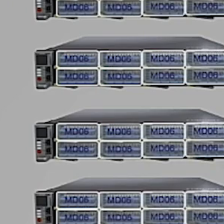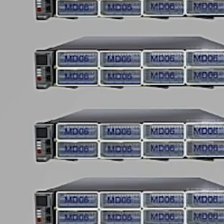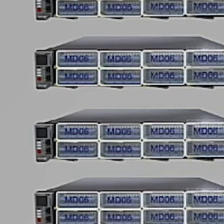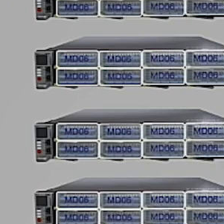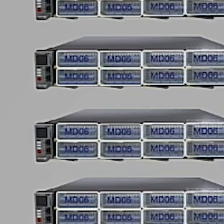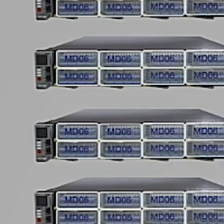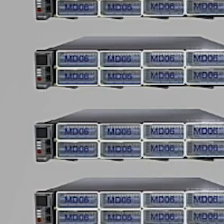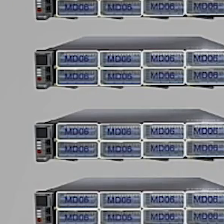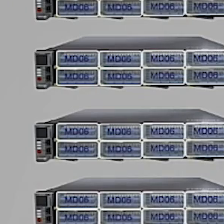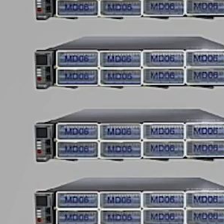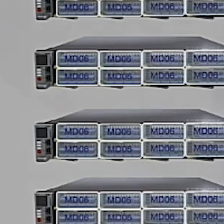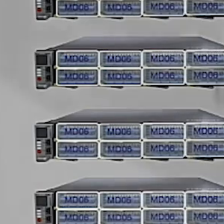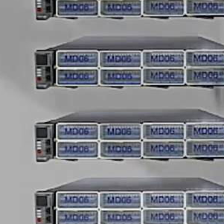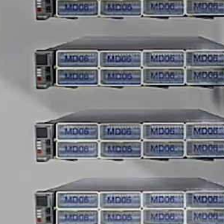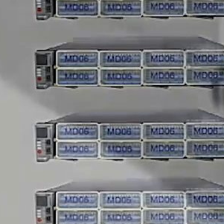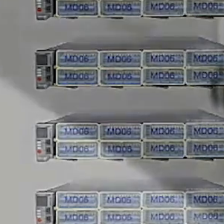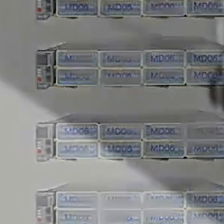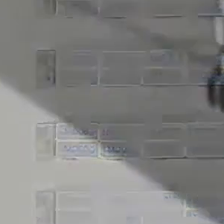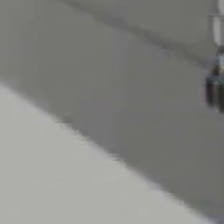any fibers.